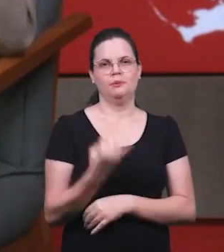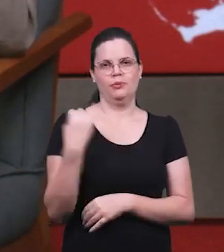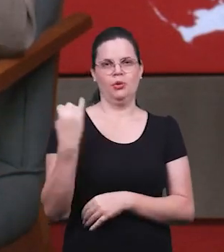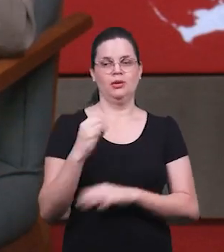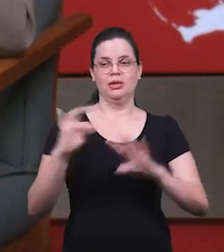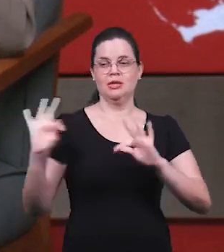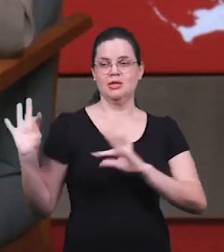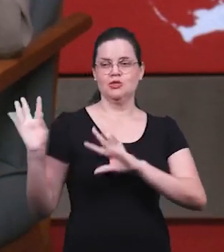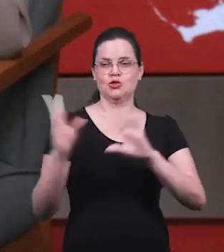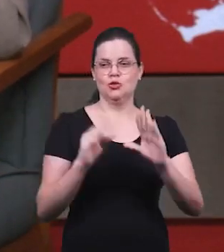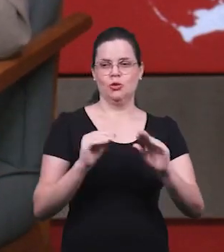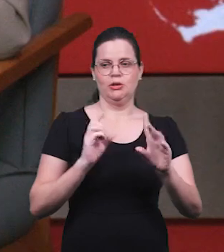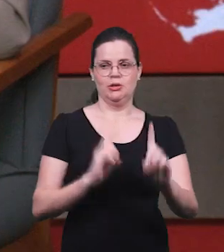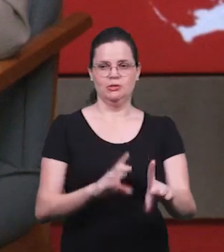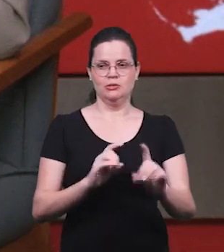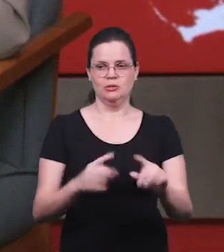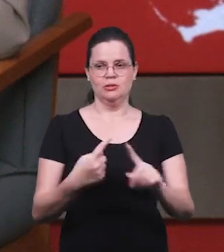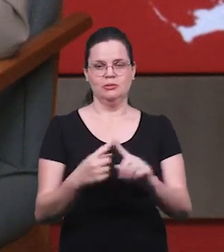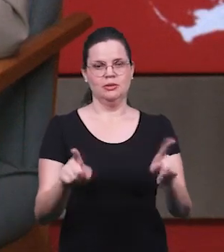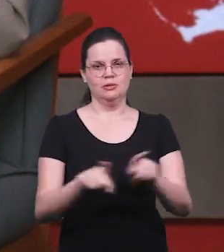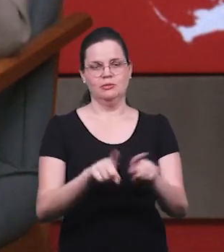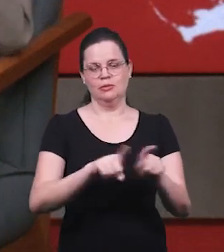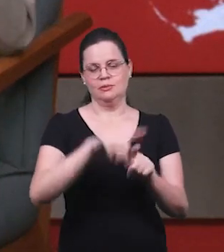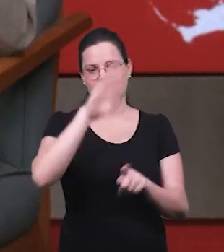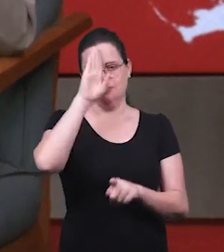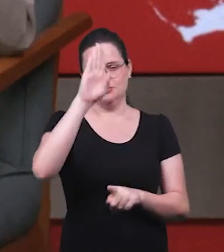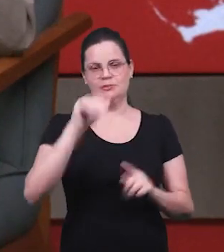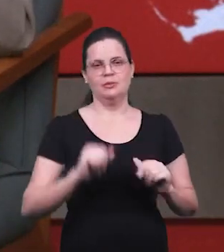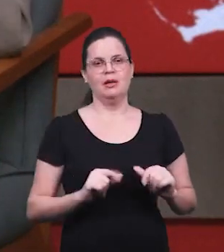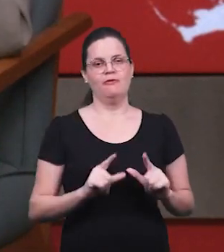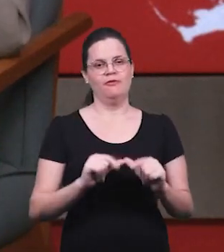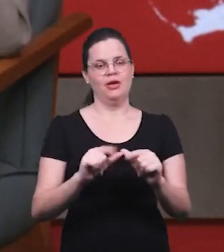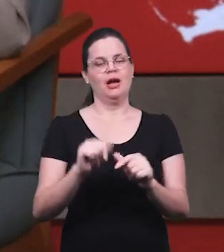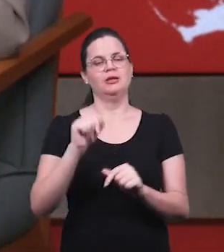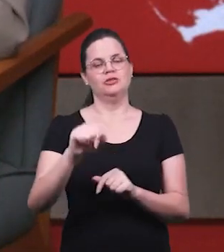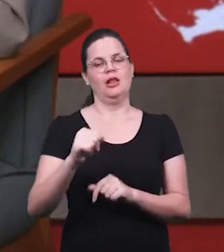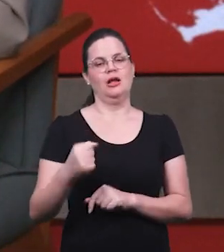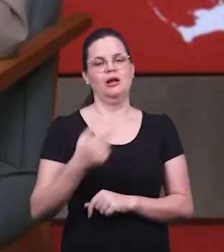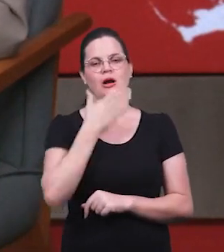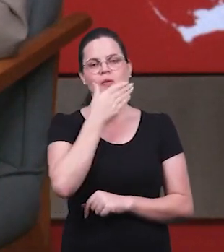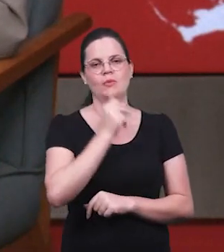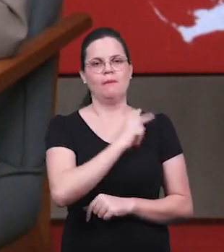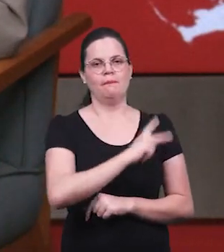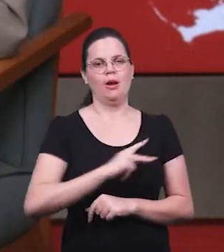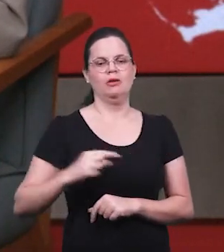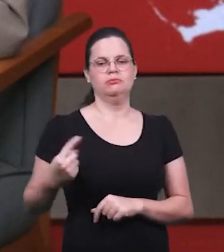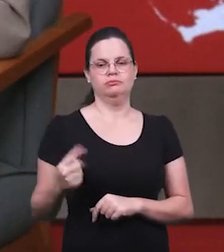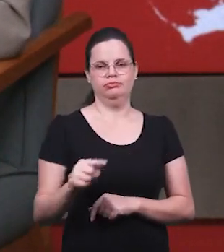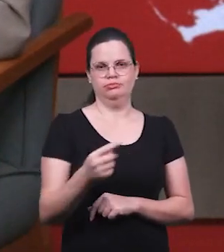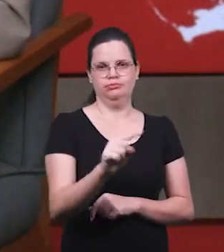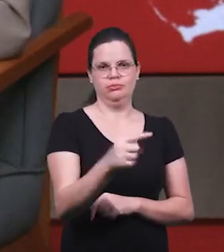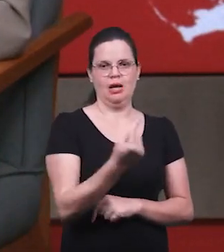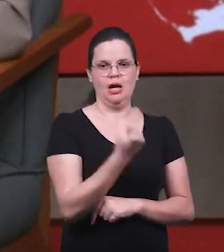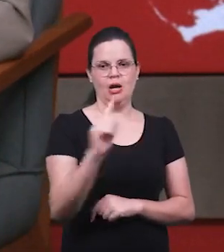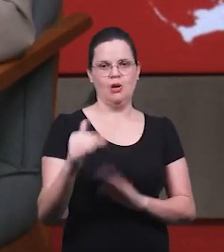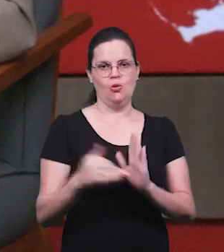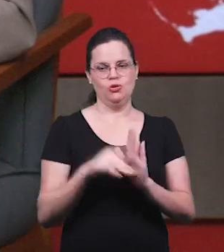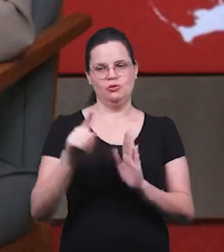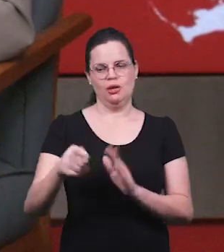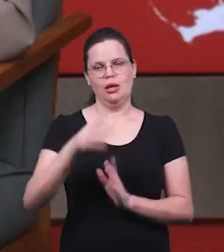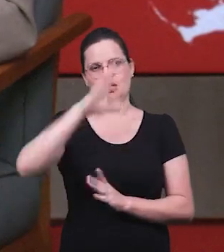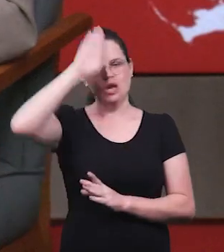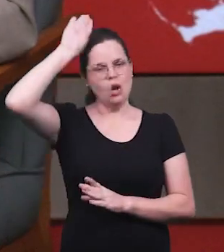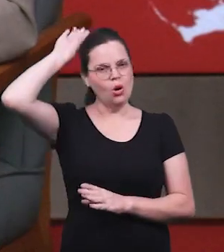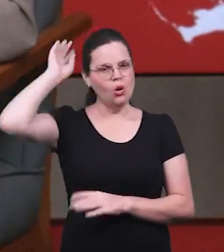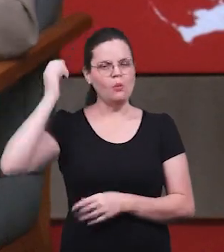isso, inclusive as viagens de Paulo, essa viagem dele a Roma, a última viagem, onde ele